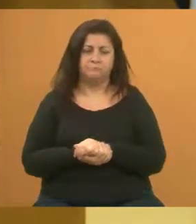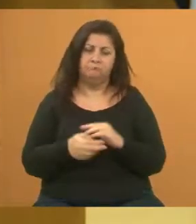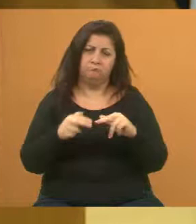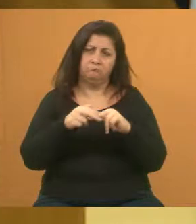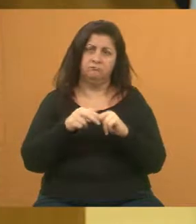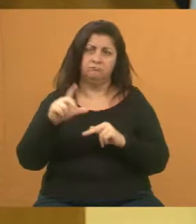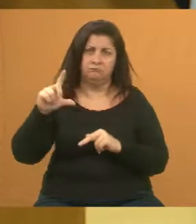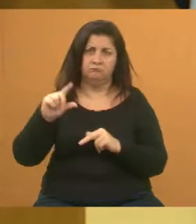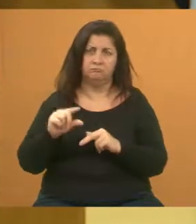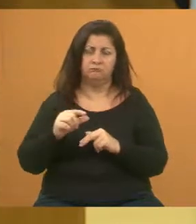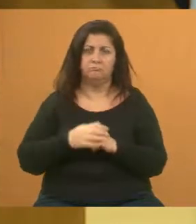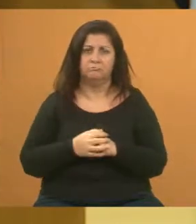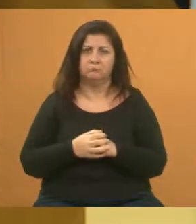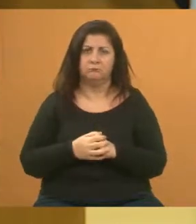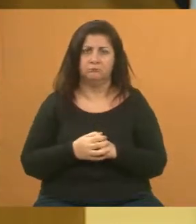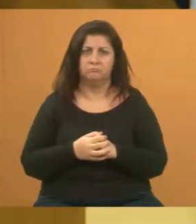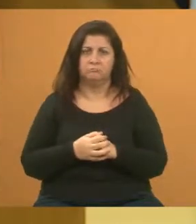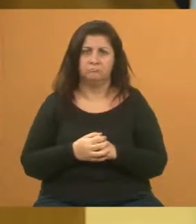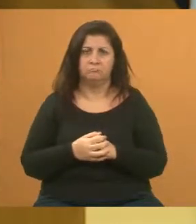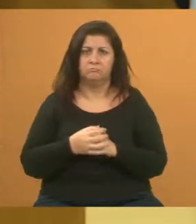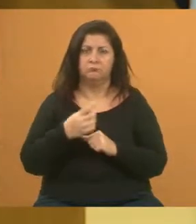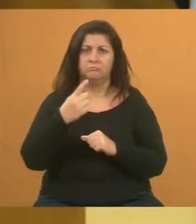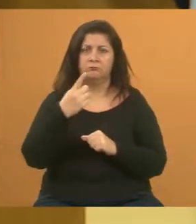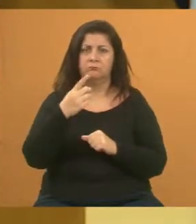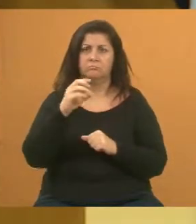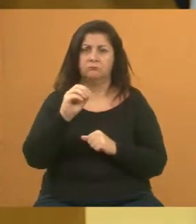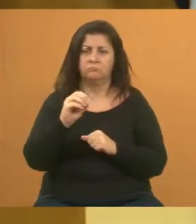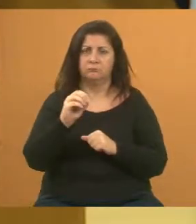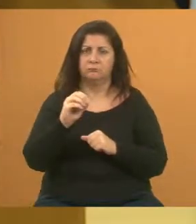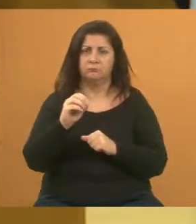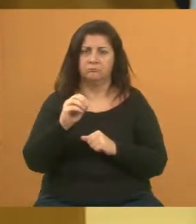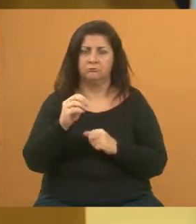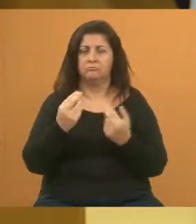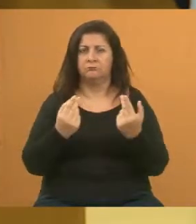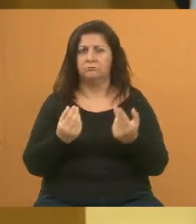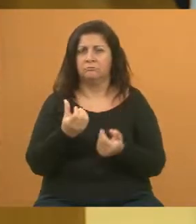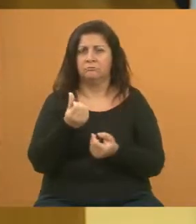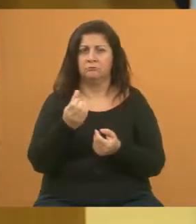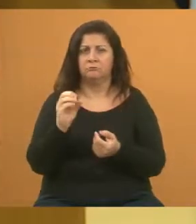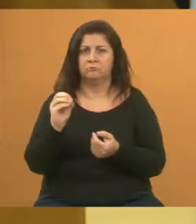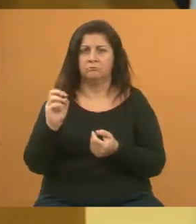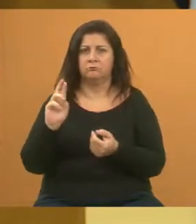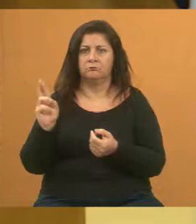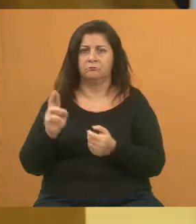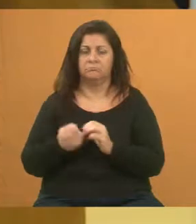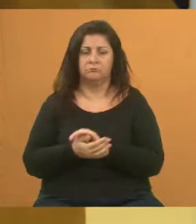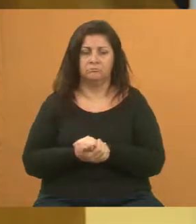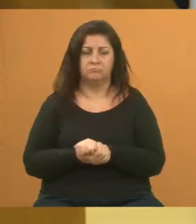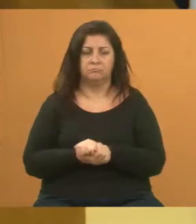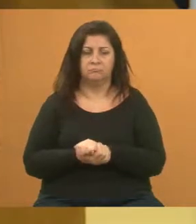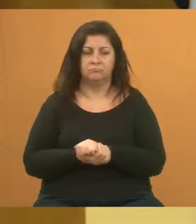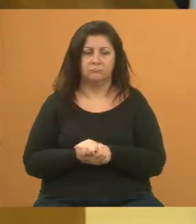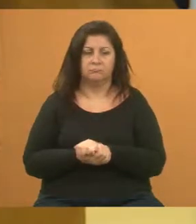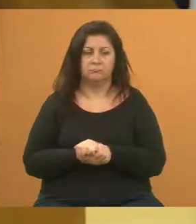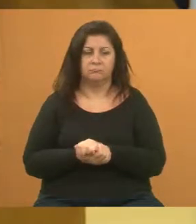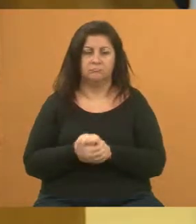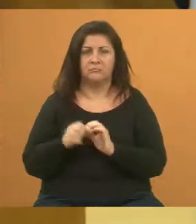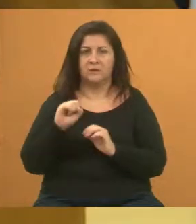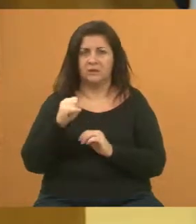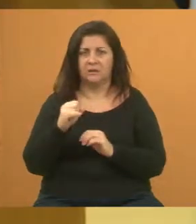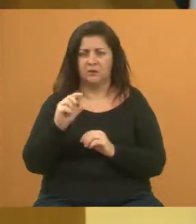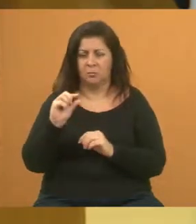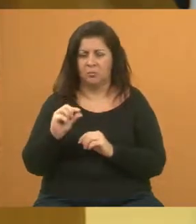isso que eu reduzi isso para 10 referência, que dá um valor de 600 e alguma coisa também, porque se ele for muito baixo também as pessoas, né,